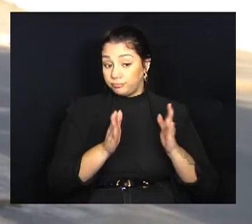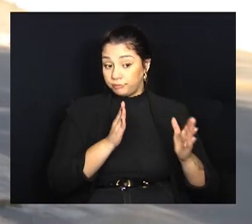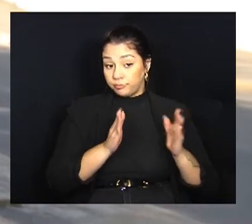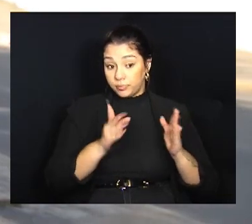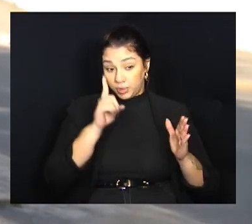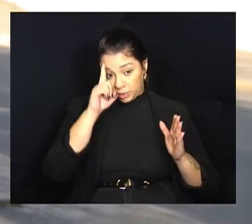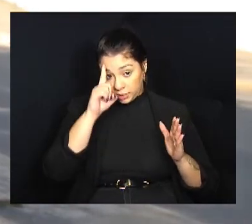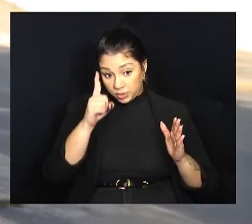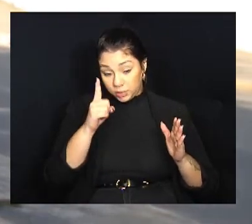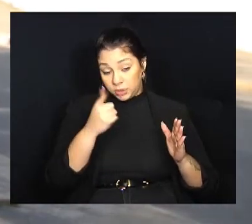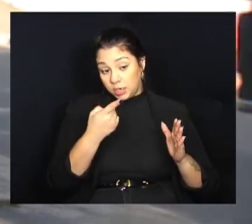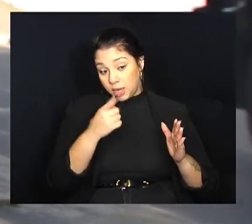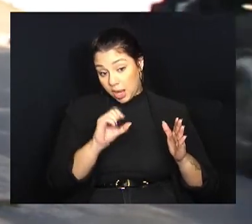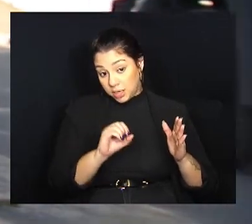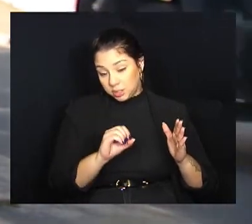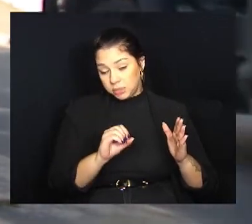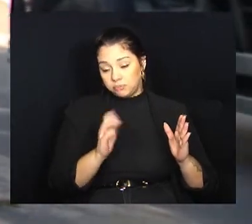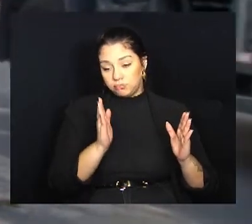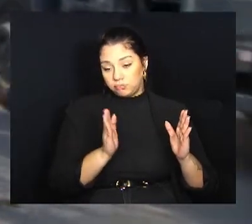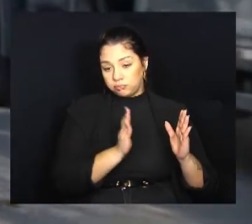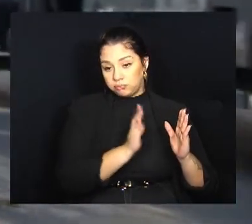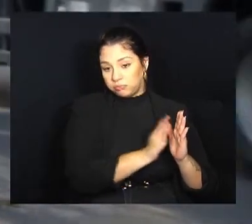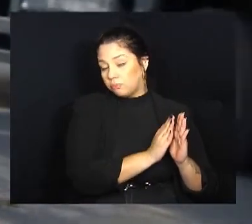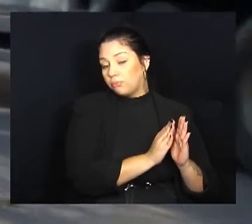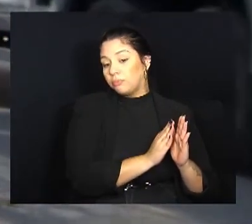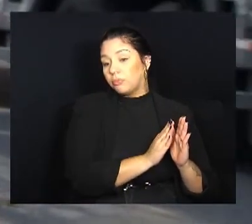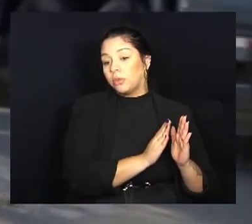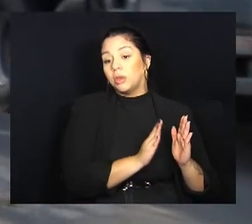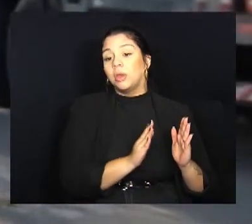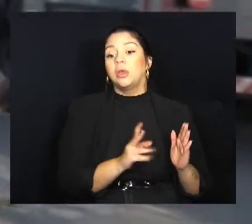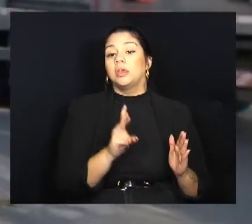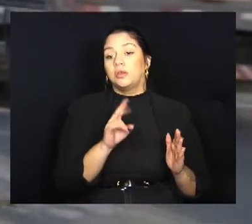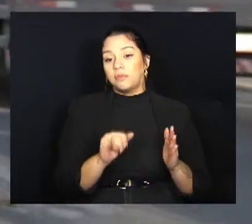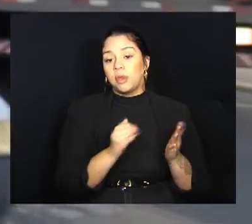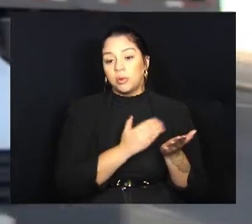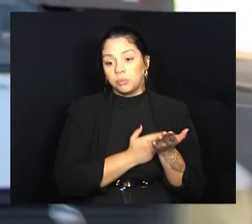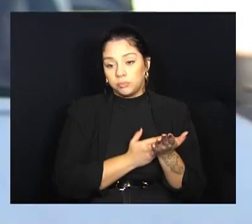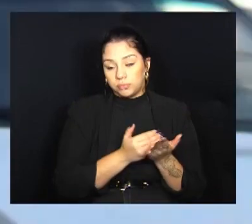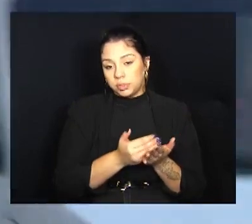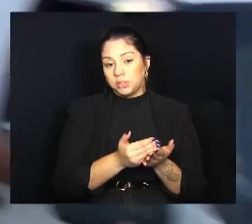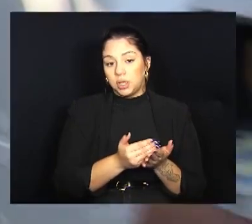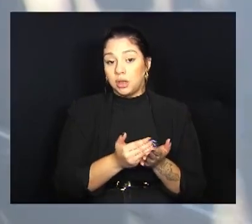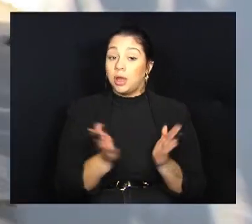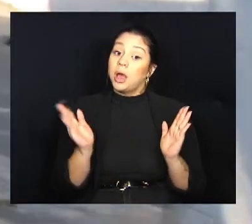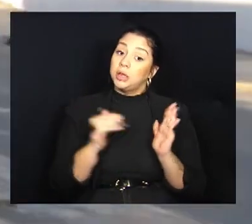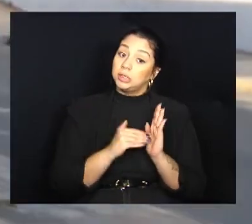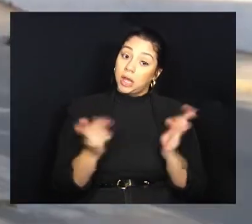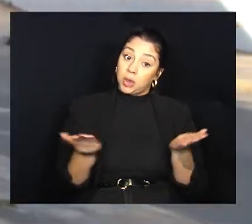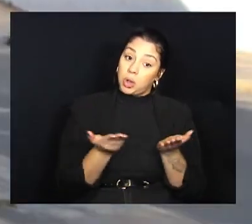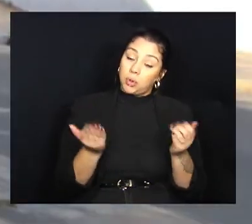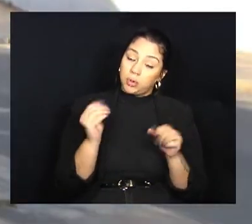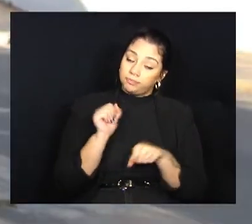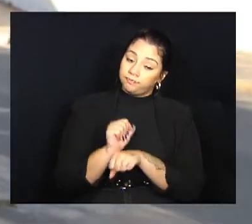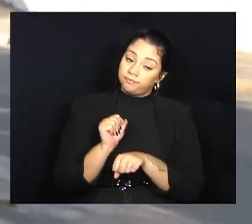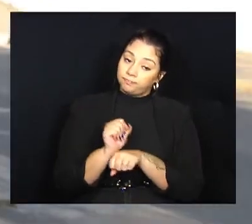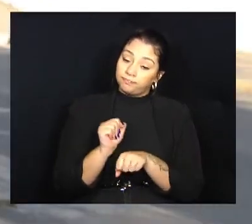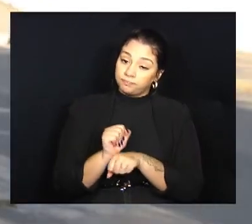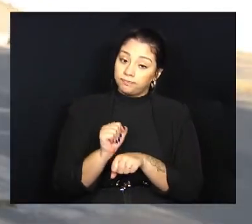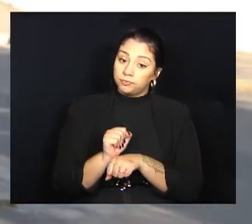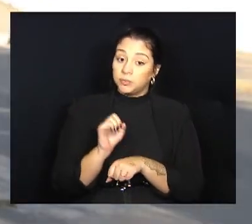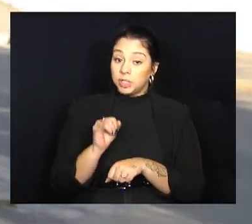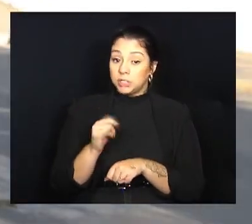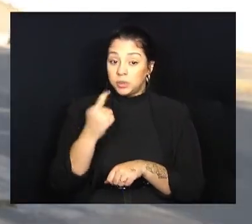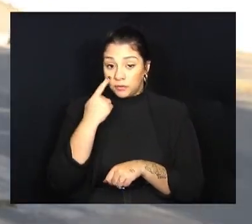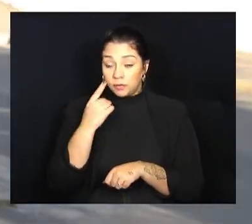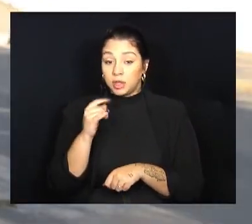10 dias e que ia começar e até agora ele está aguardando, esperando para ver se realmente